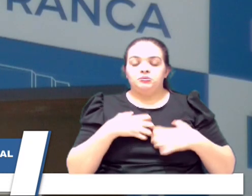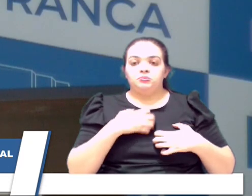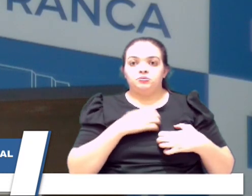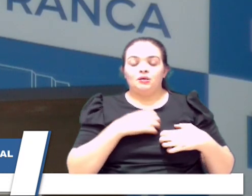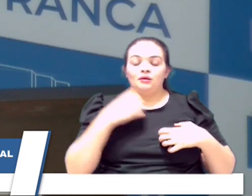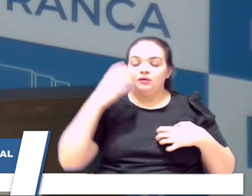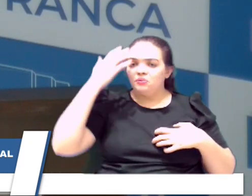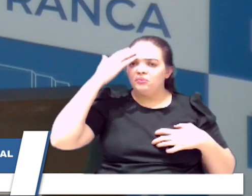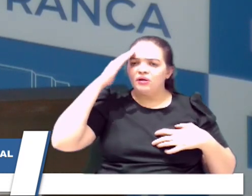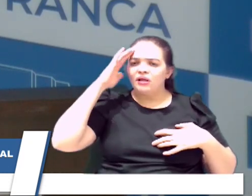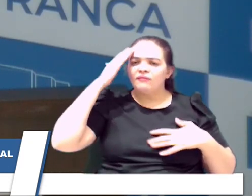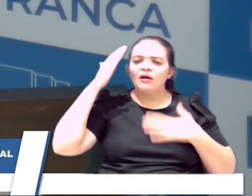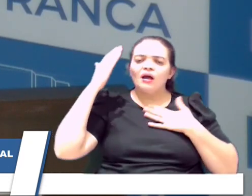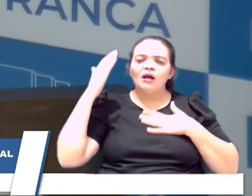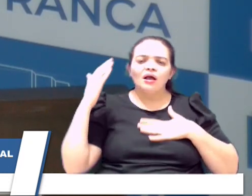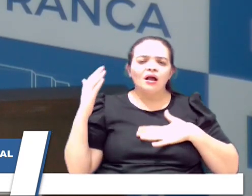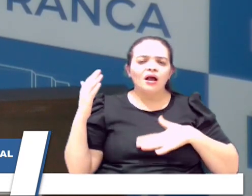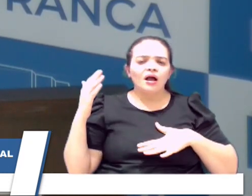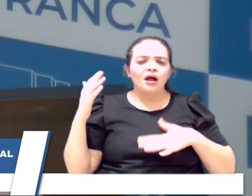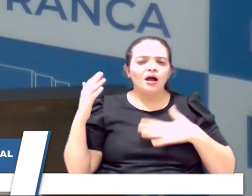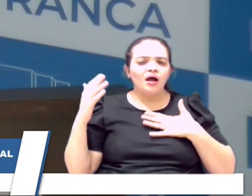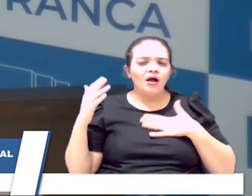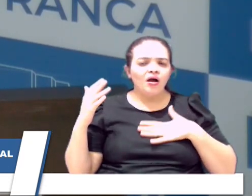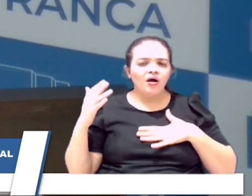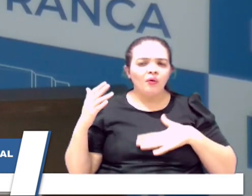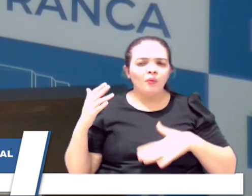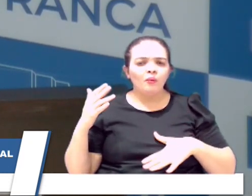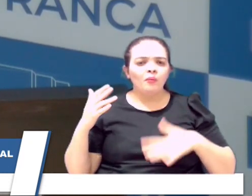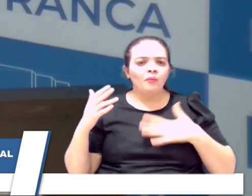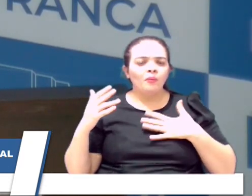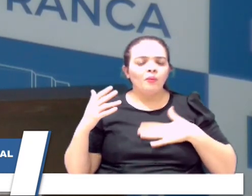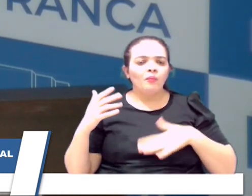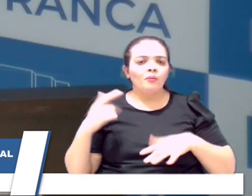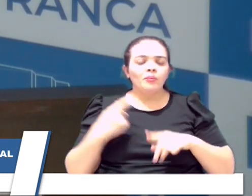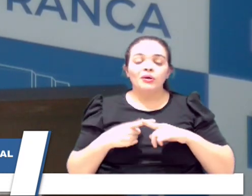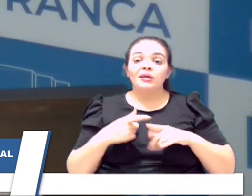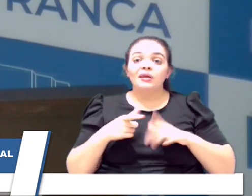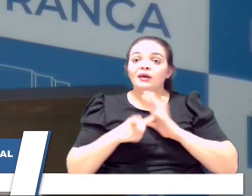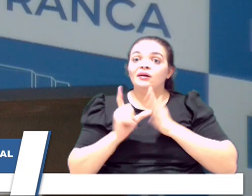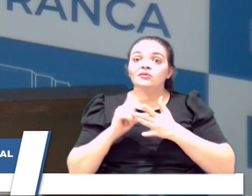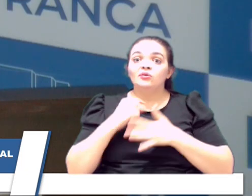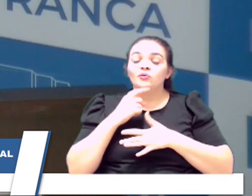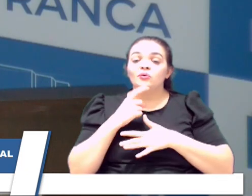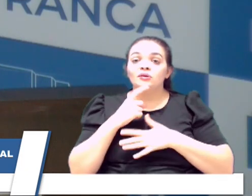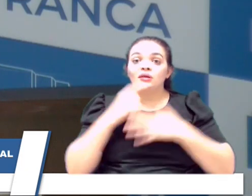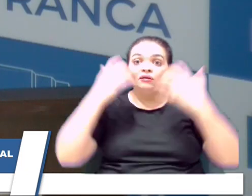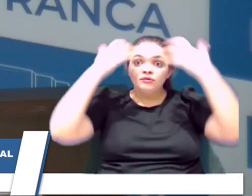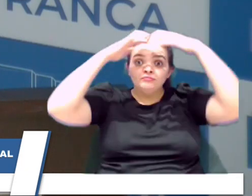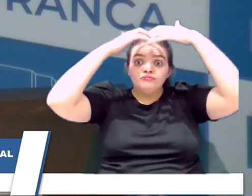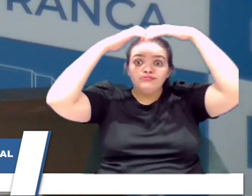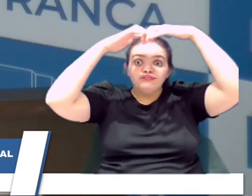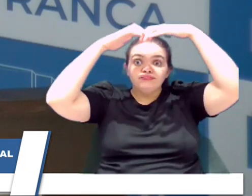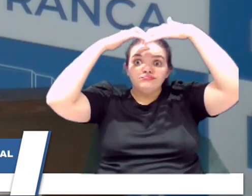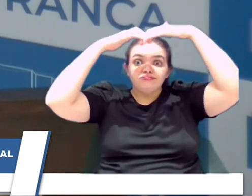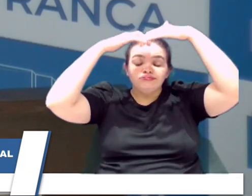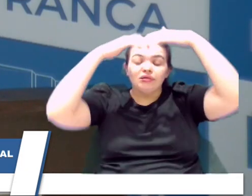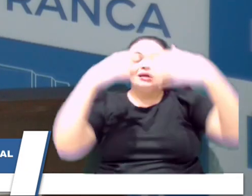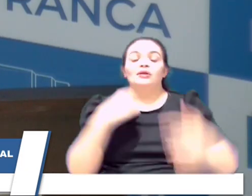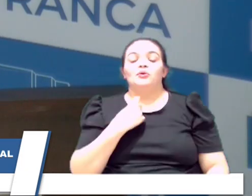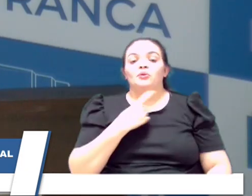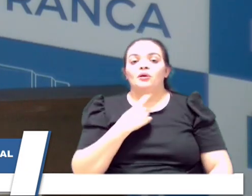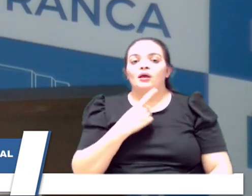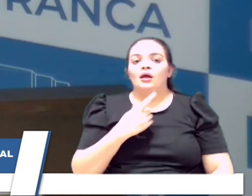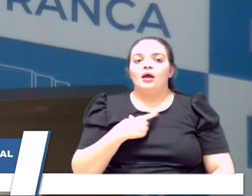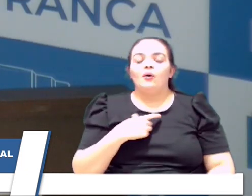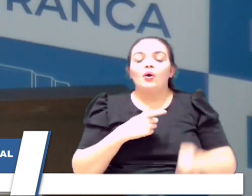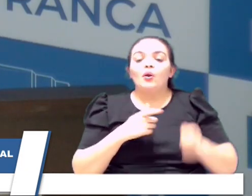pensamentos estavam ficando mais controlados. Porque era uma coisa aleatória que não parava. Entendeu? Não tinha controle. Agora eu controlo